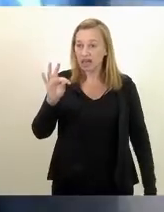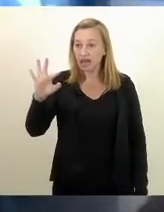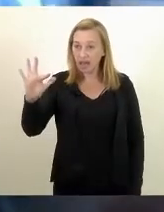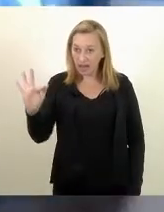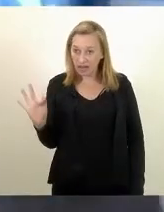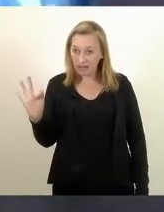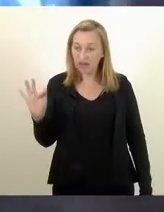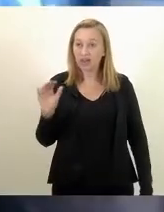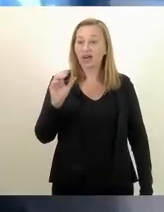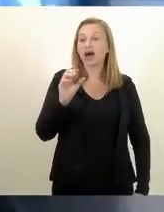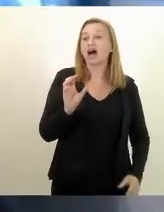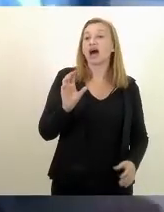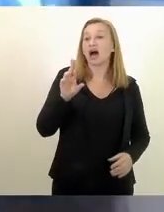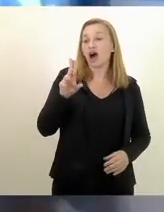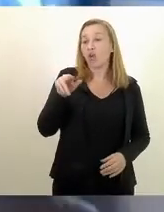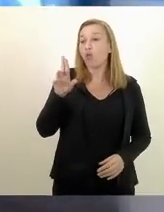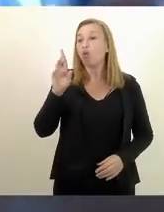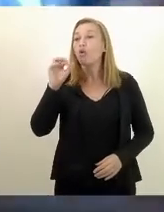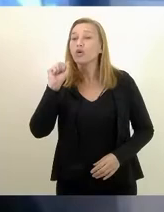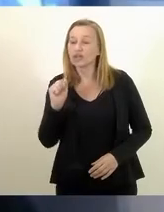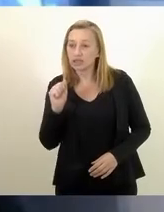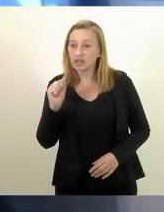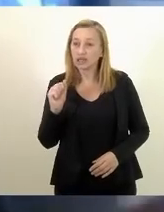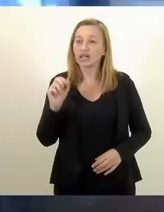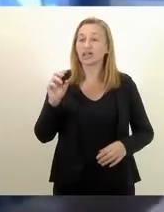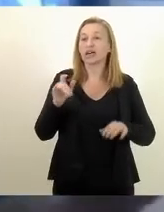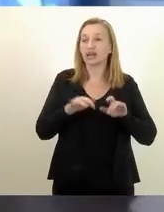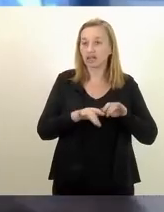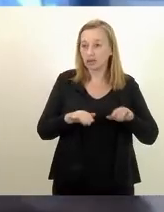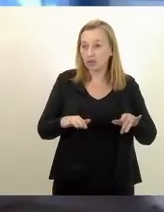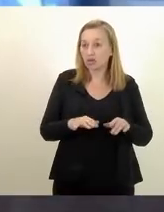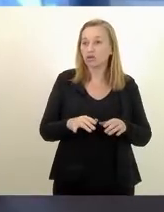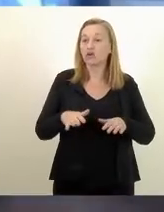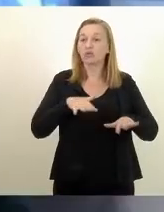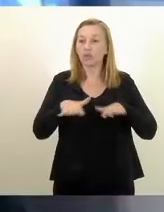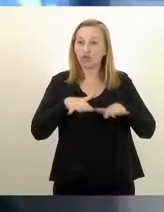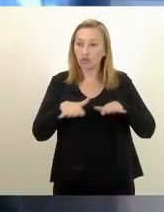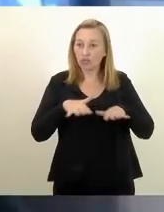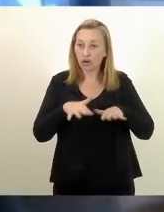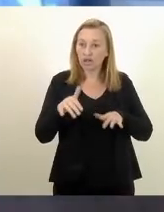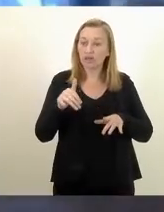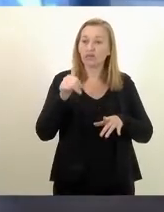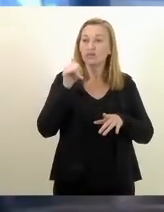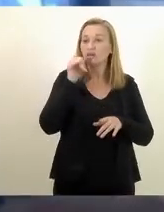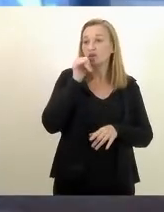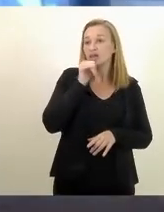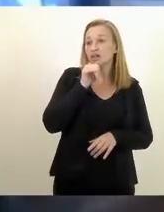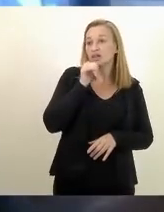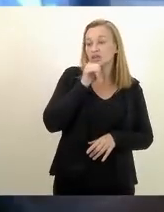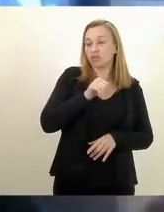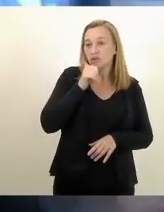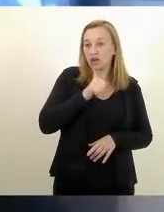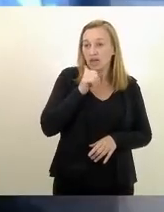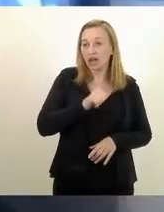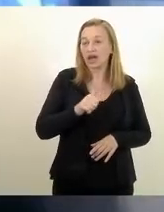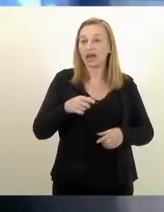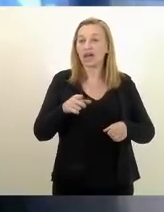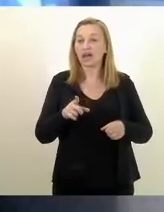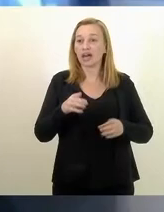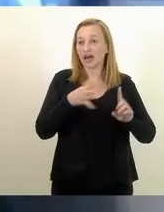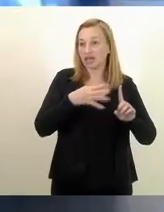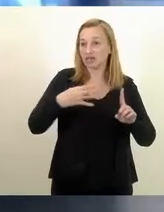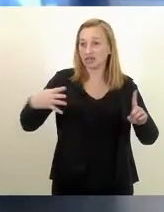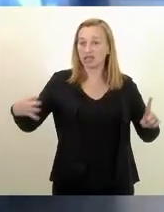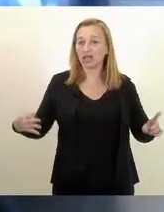urna eletrônica o congresso o movimento feminista o movimento LGBT e defendem que todo